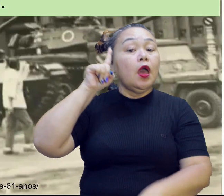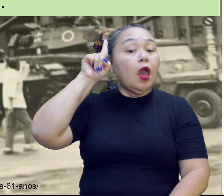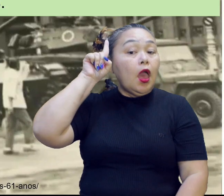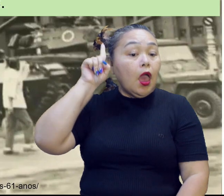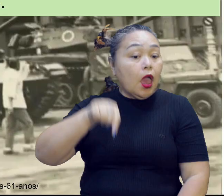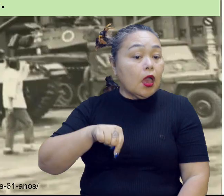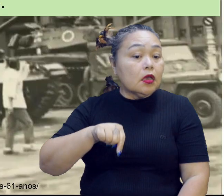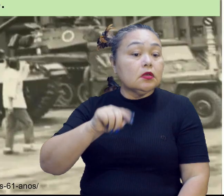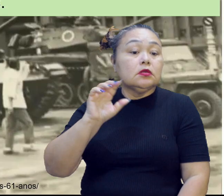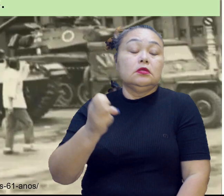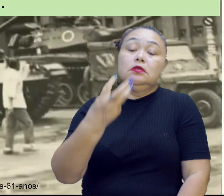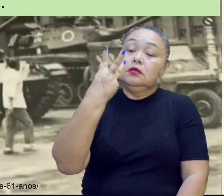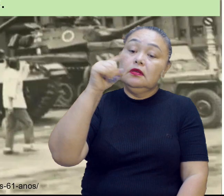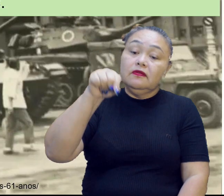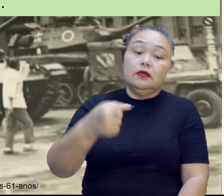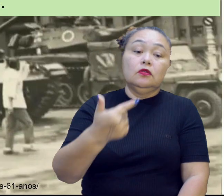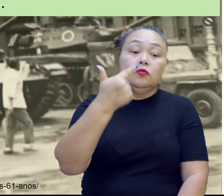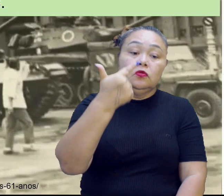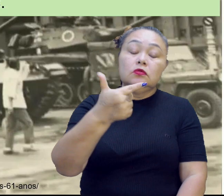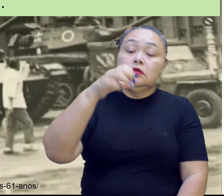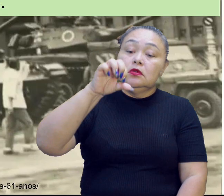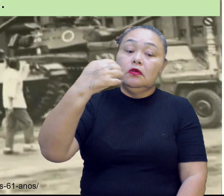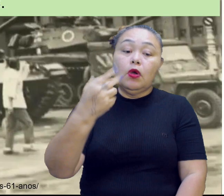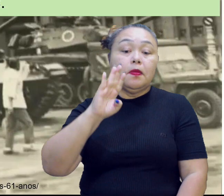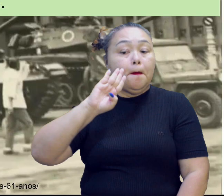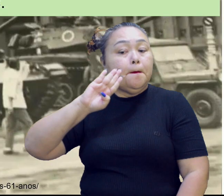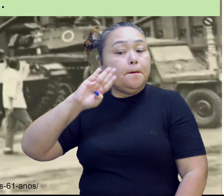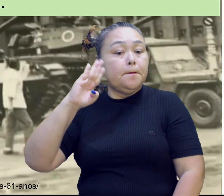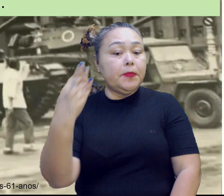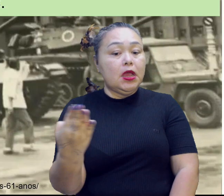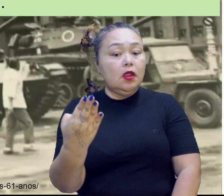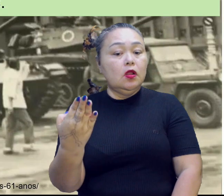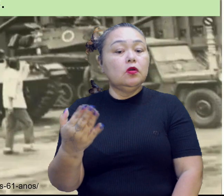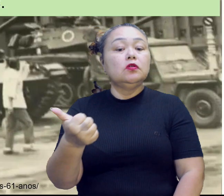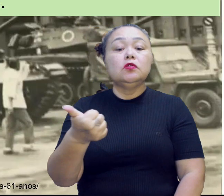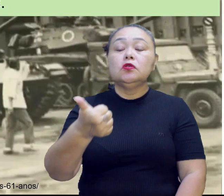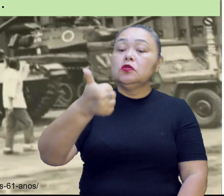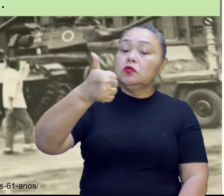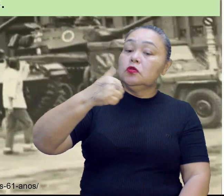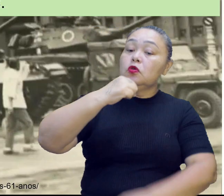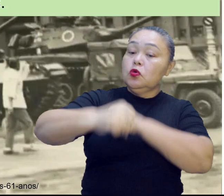3,294 bilhões. E em 1985, totalizava